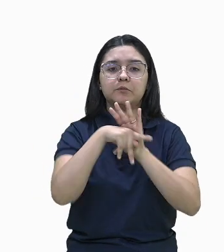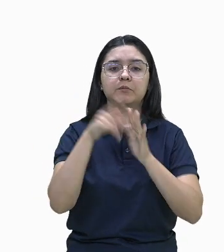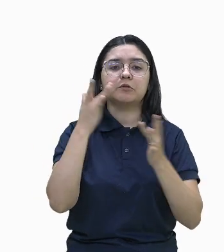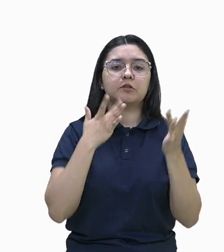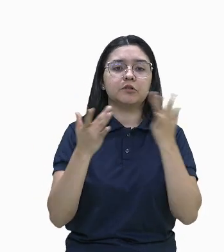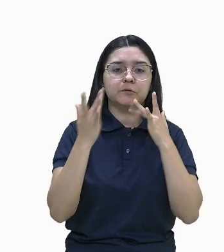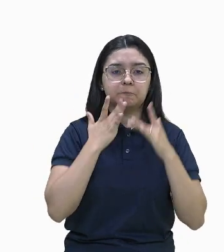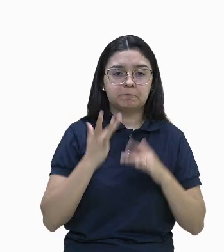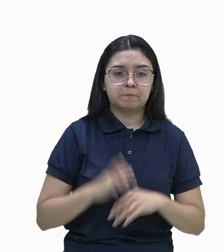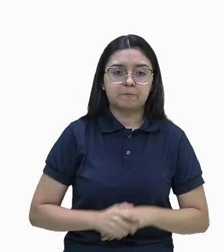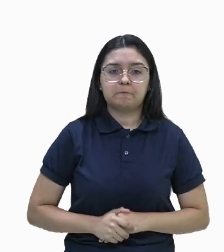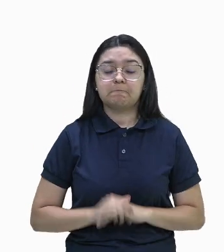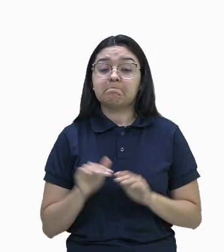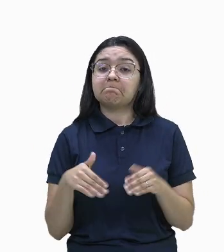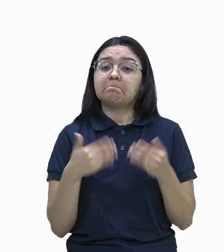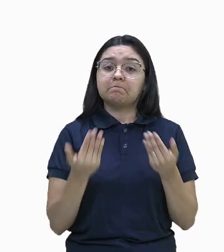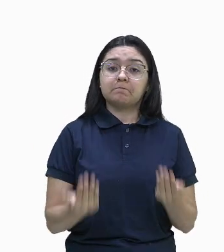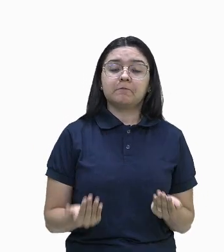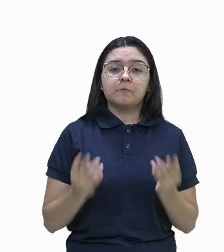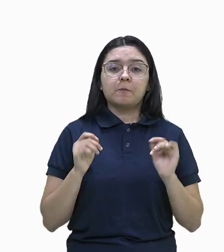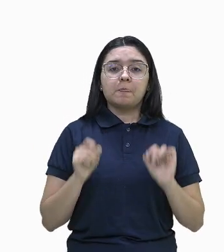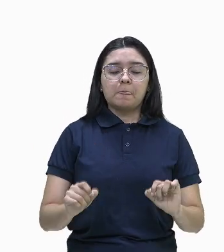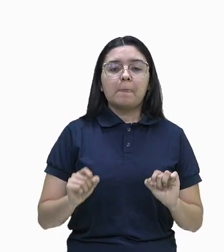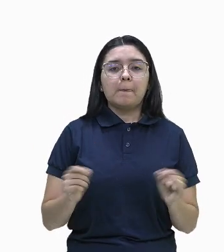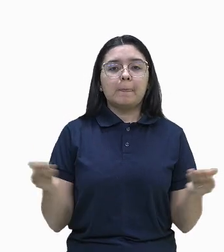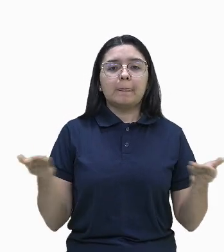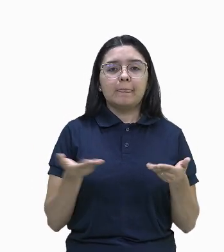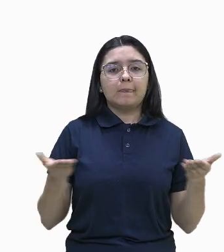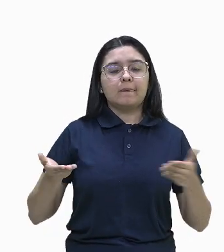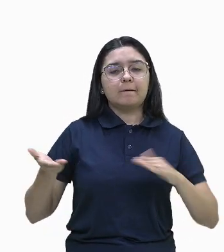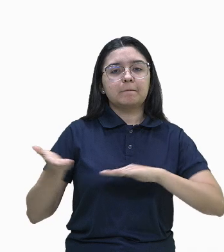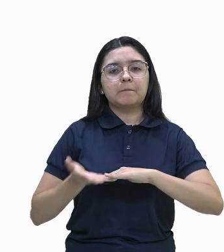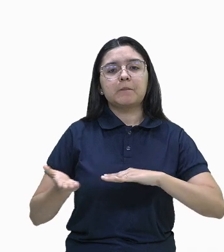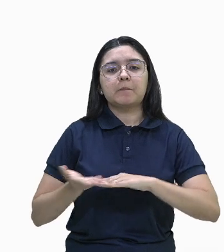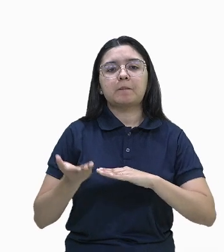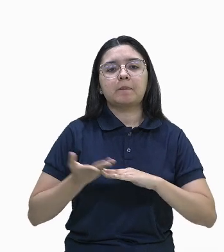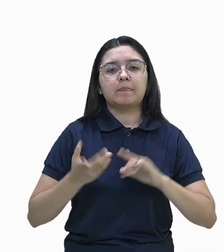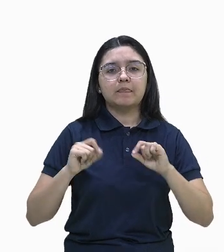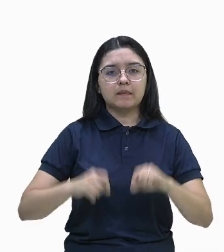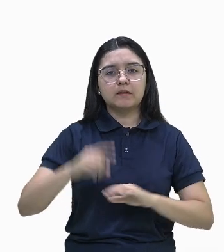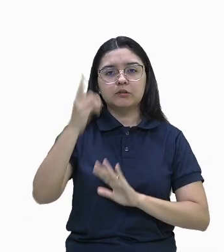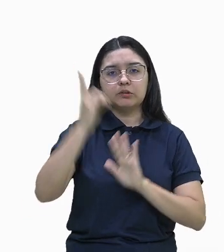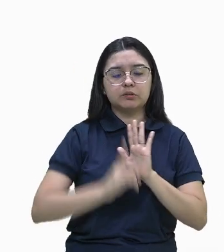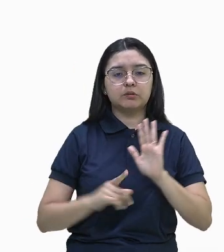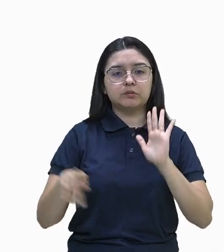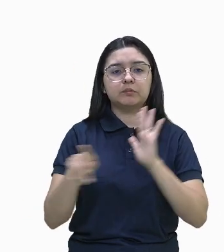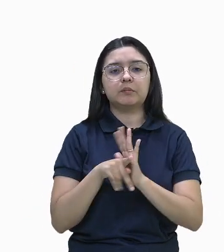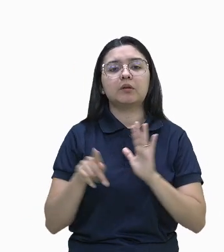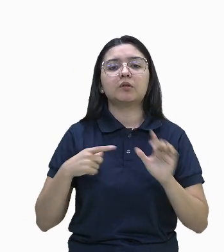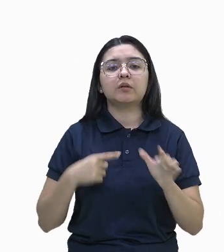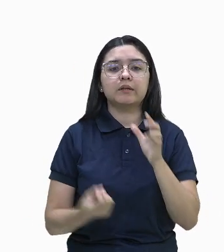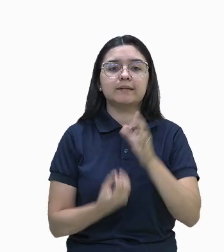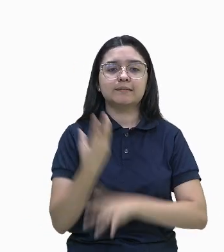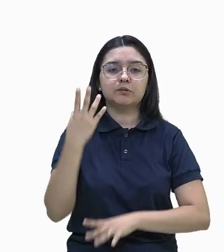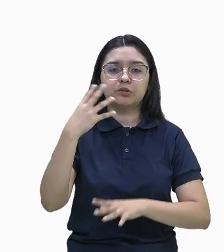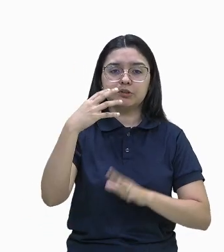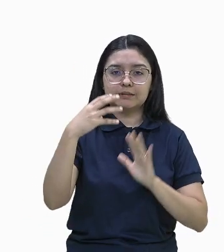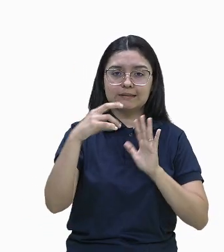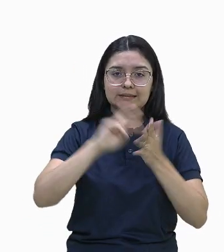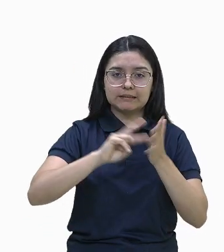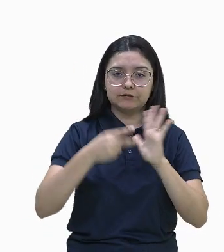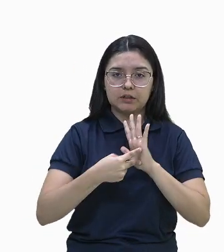o que nós podemos falar desse momento da dramaturgia e construção de sentido? São